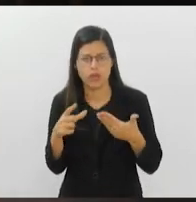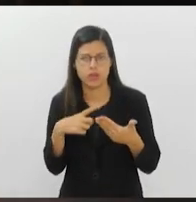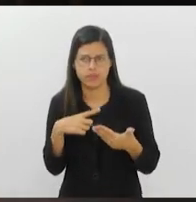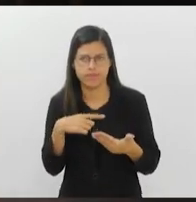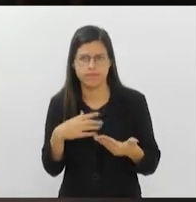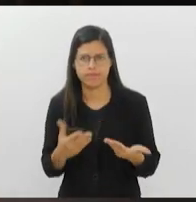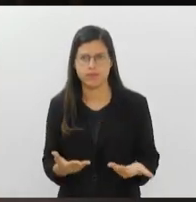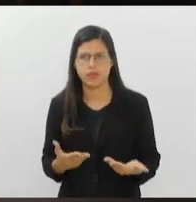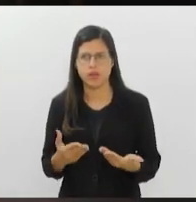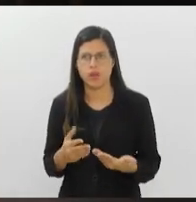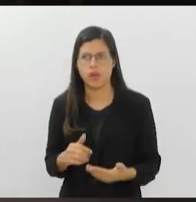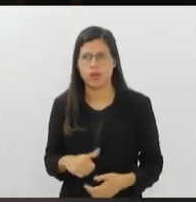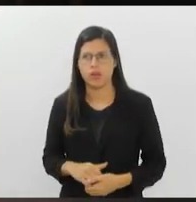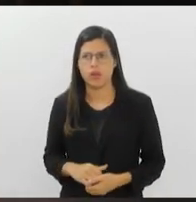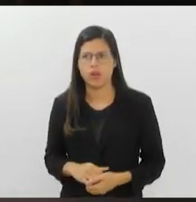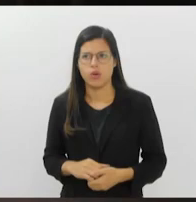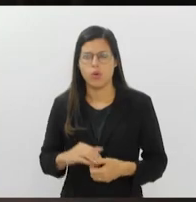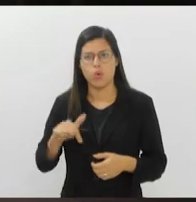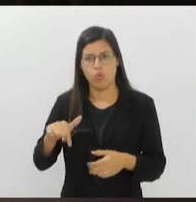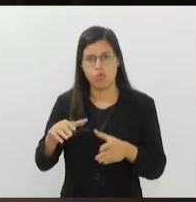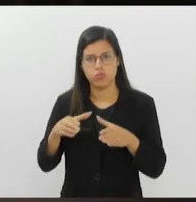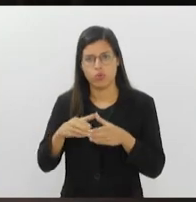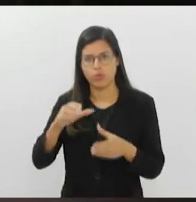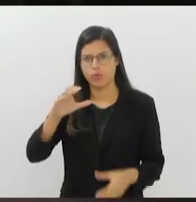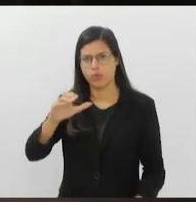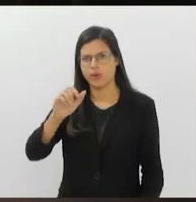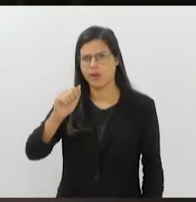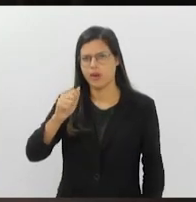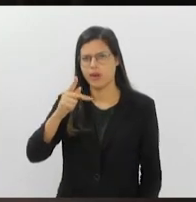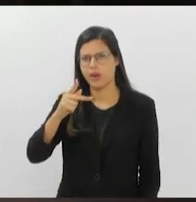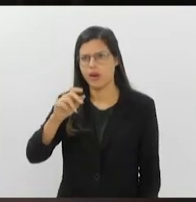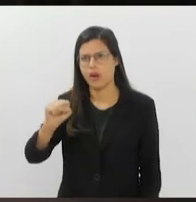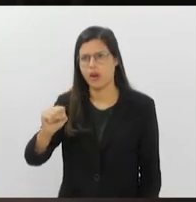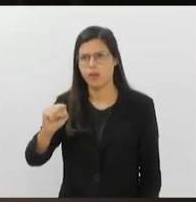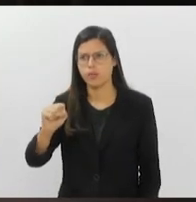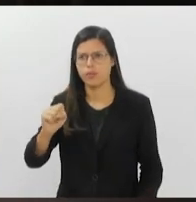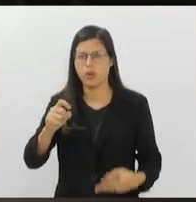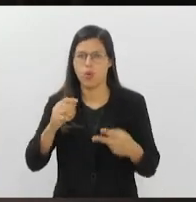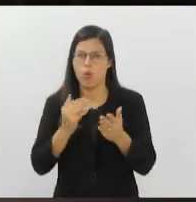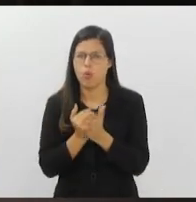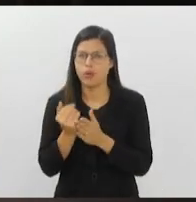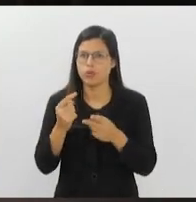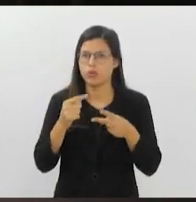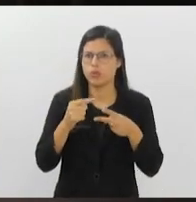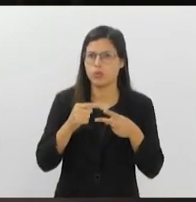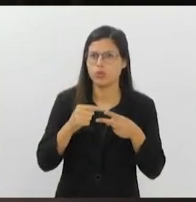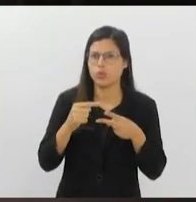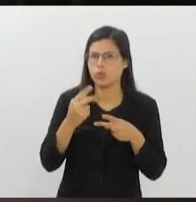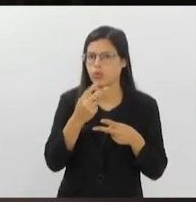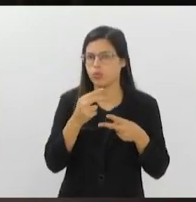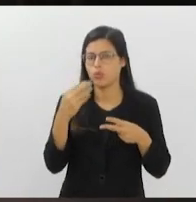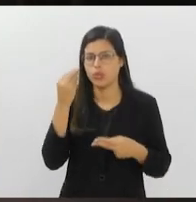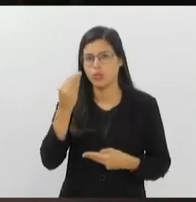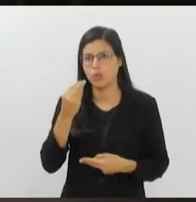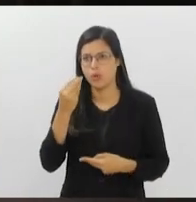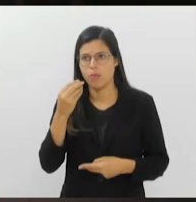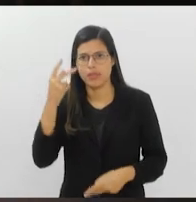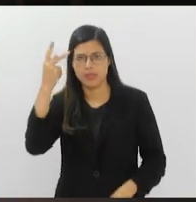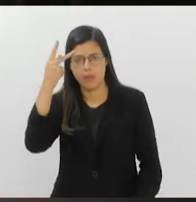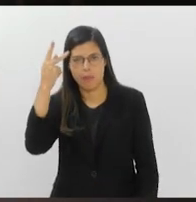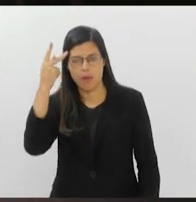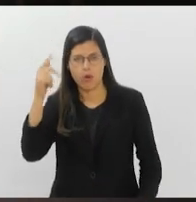nossa rede nacional do CAPS começou assim, com duas experiências, uma em São Paulo, outra em Santos. Chegou em 92, na